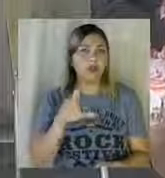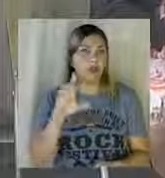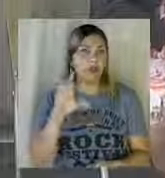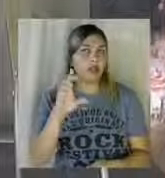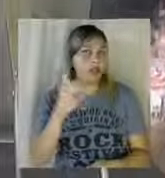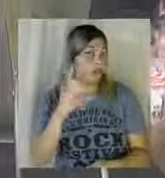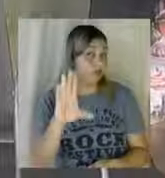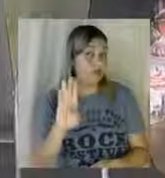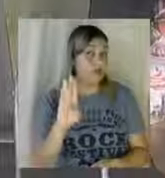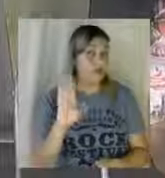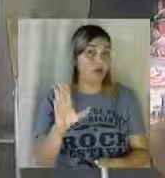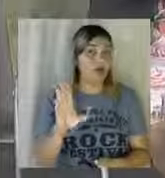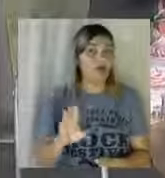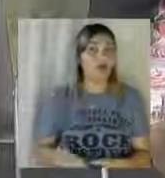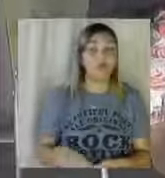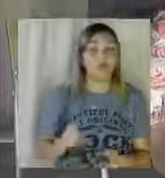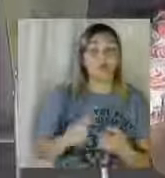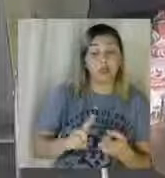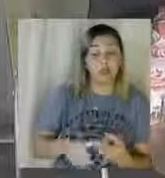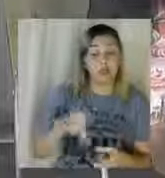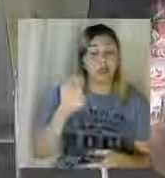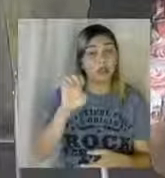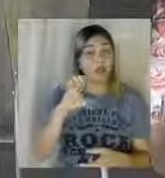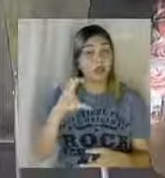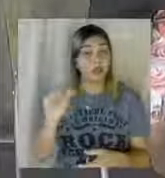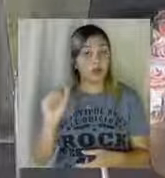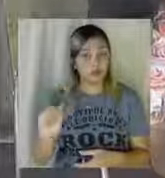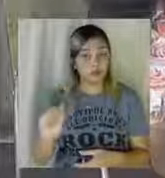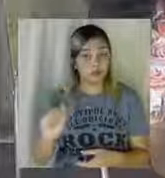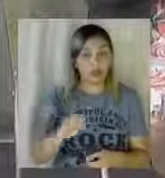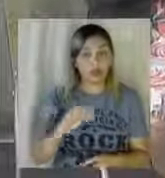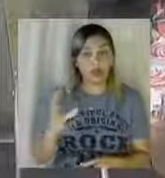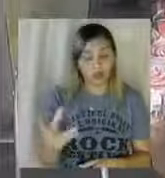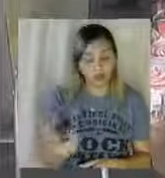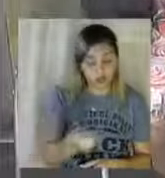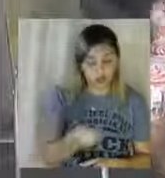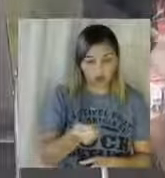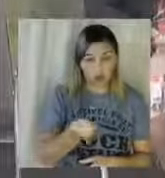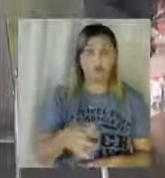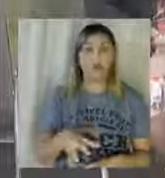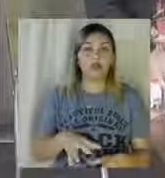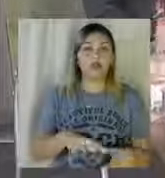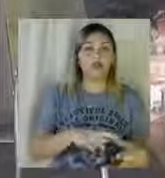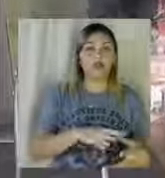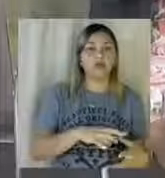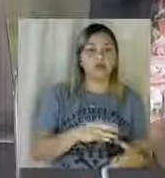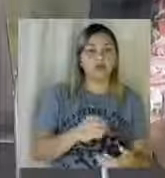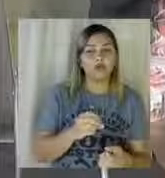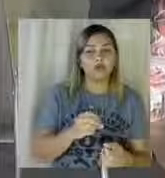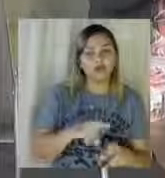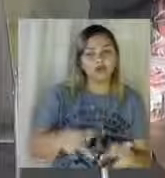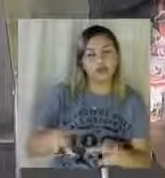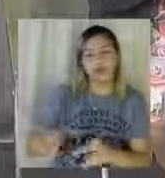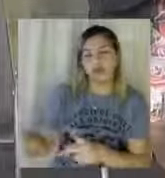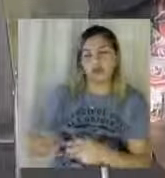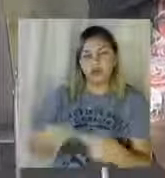Sim. Também está no ECA, também em todas as esferas. Eu acho que também